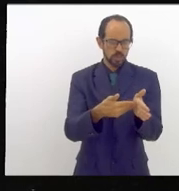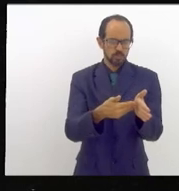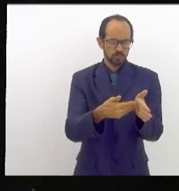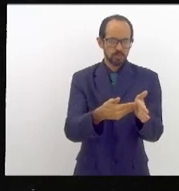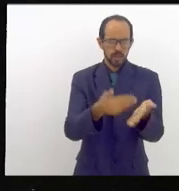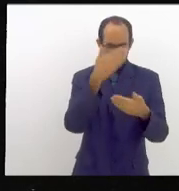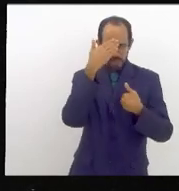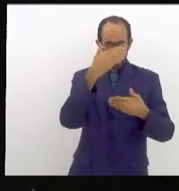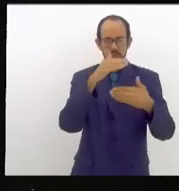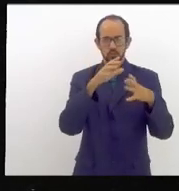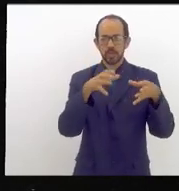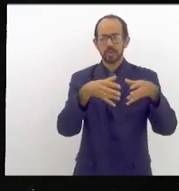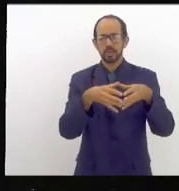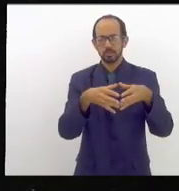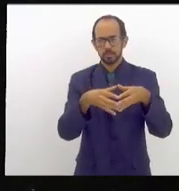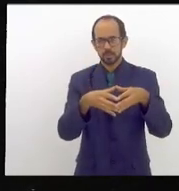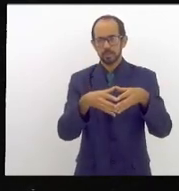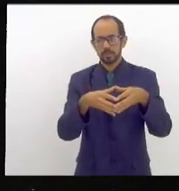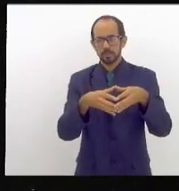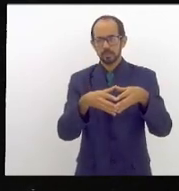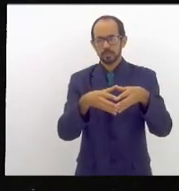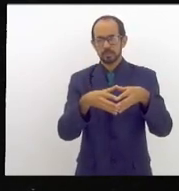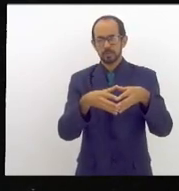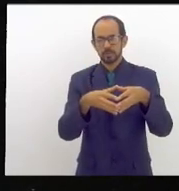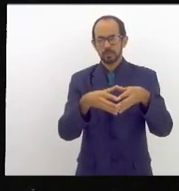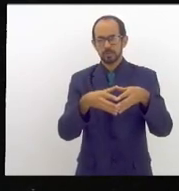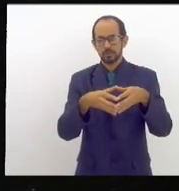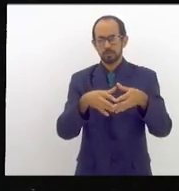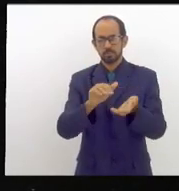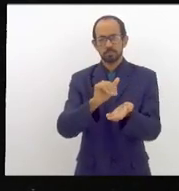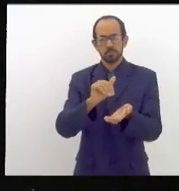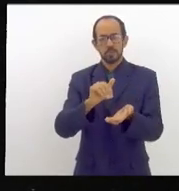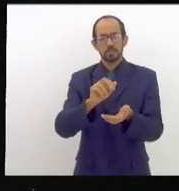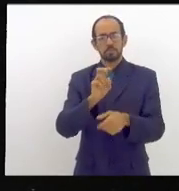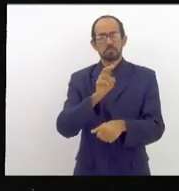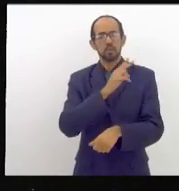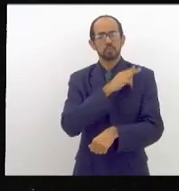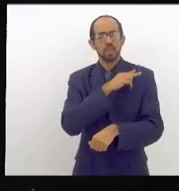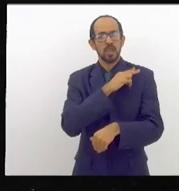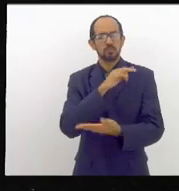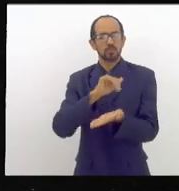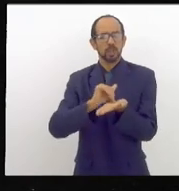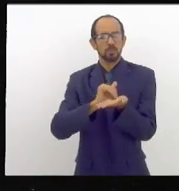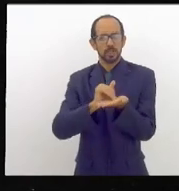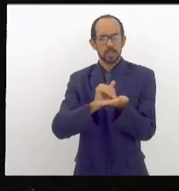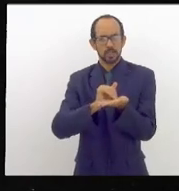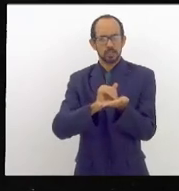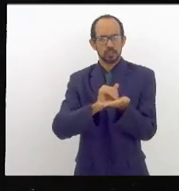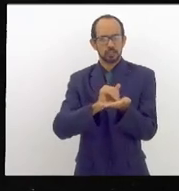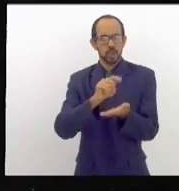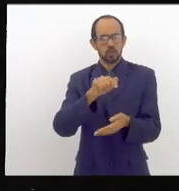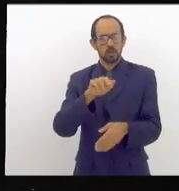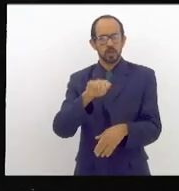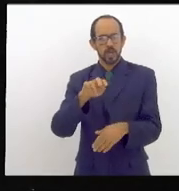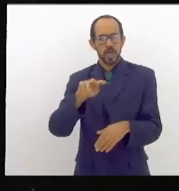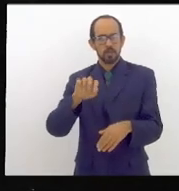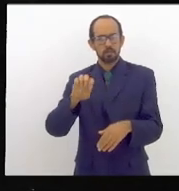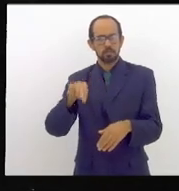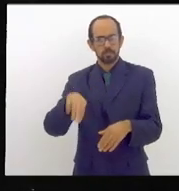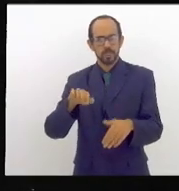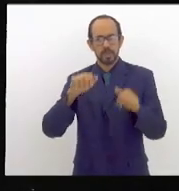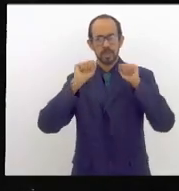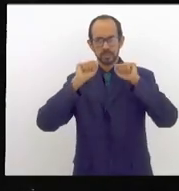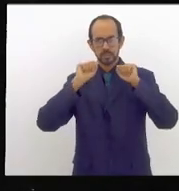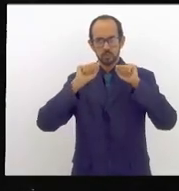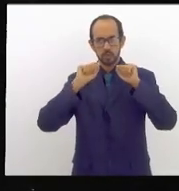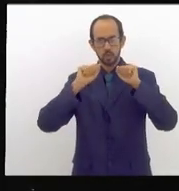minha equipe meu chefes gabinetes 19 ao Guilherme o assessor parlamentar o Adilson nosso